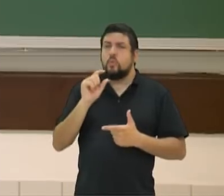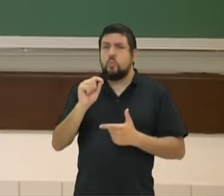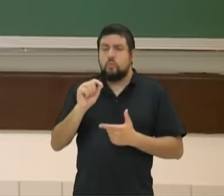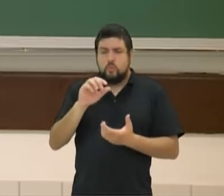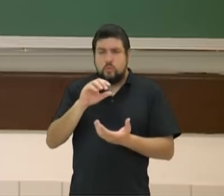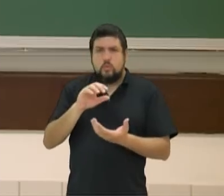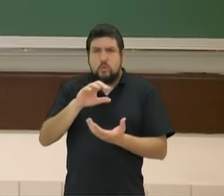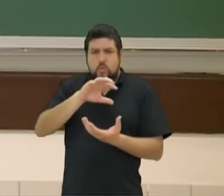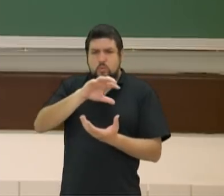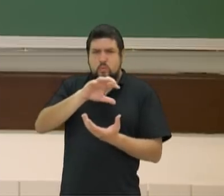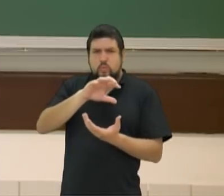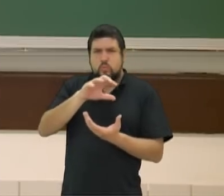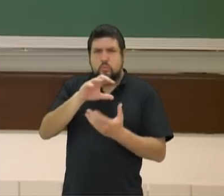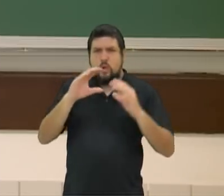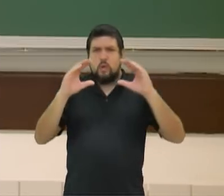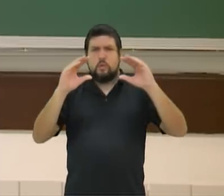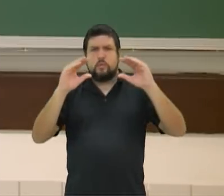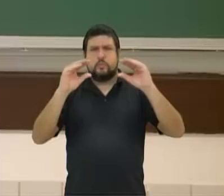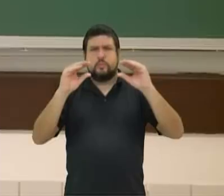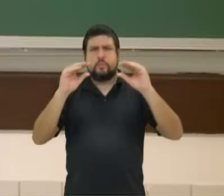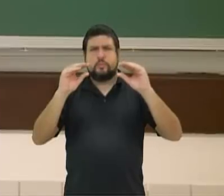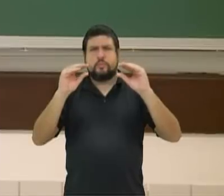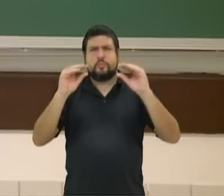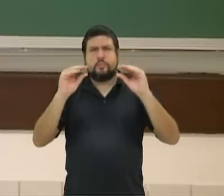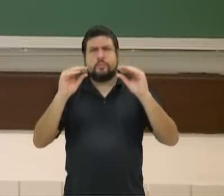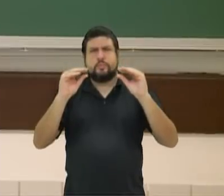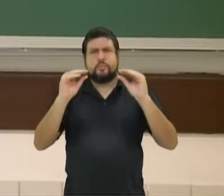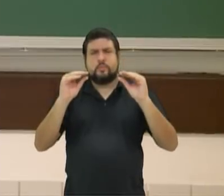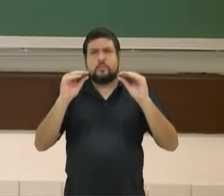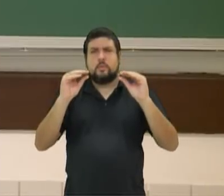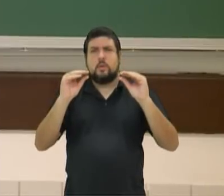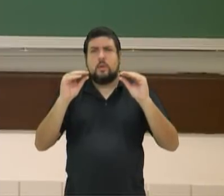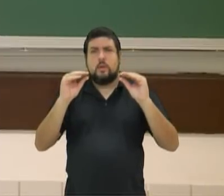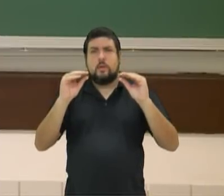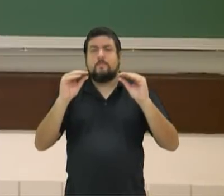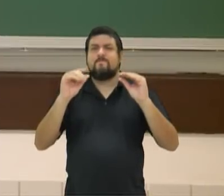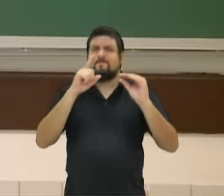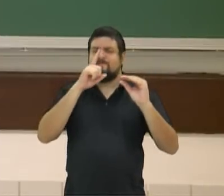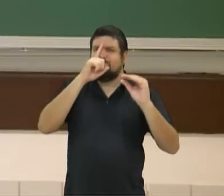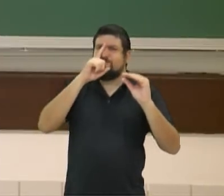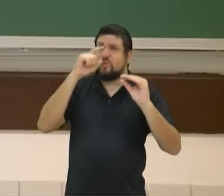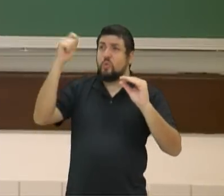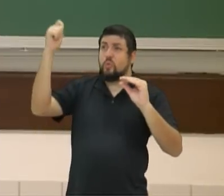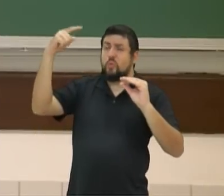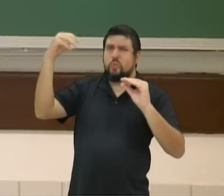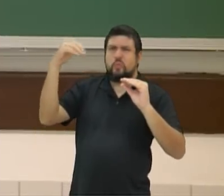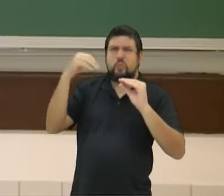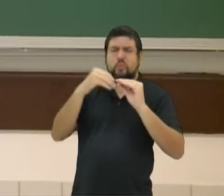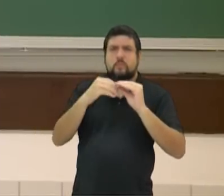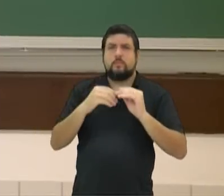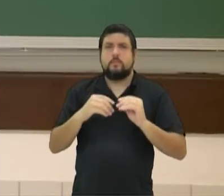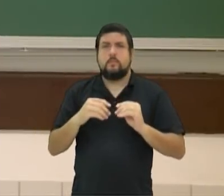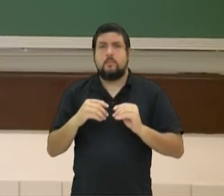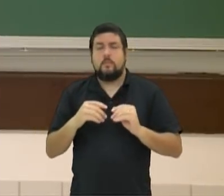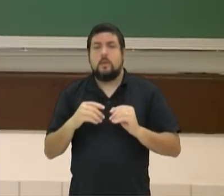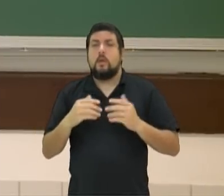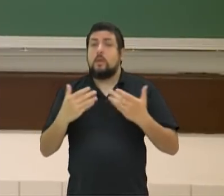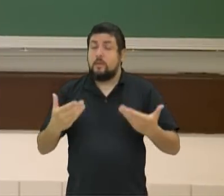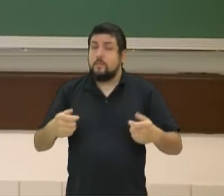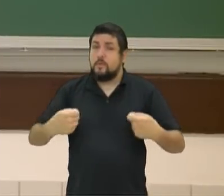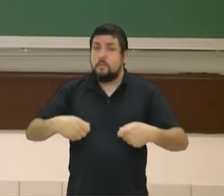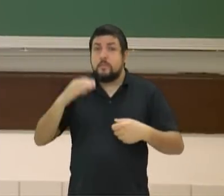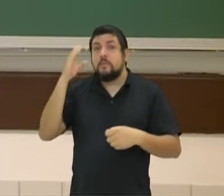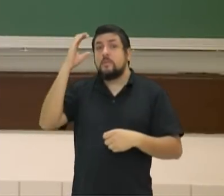a quantidade de gás que tem lá. Então é preciso ter consciência, utilizar menos materiais que prejudiquem